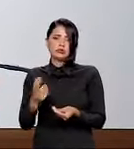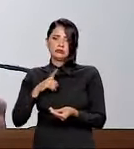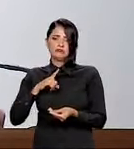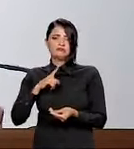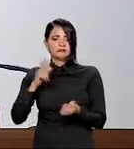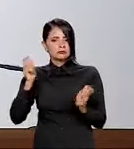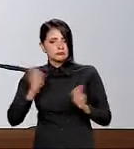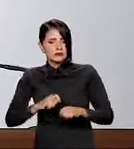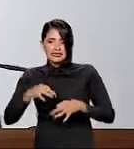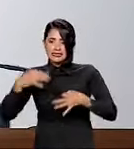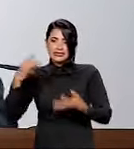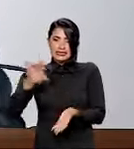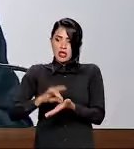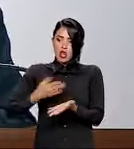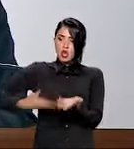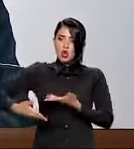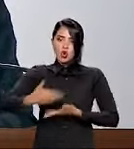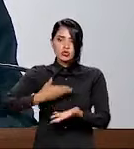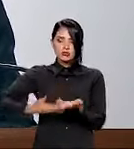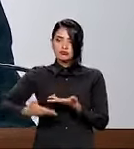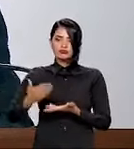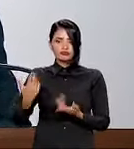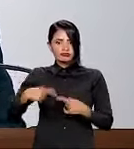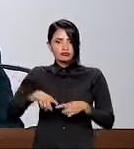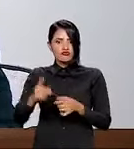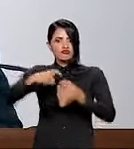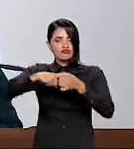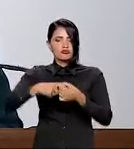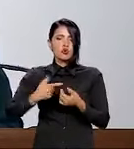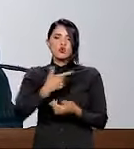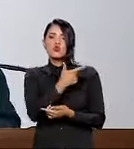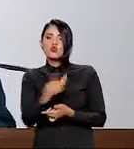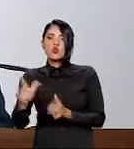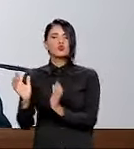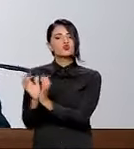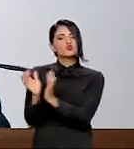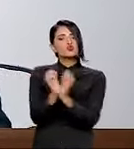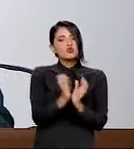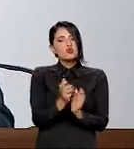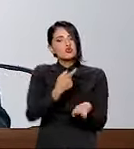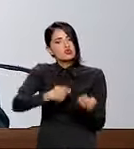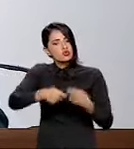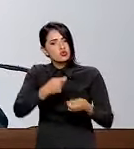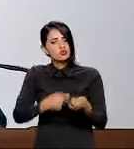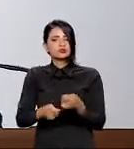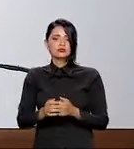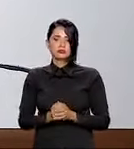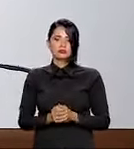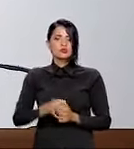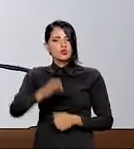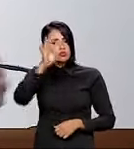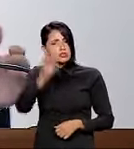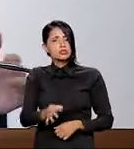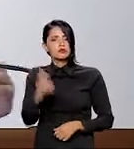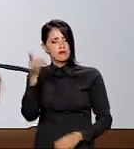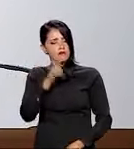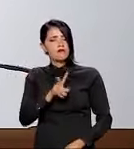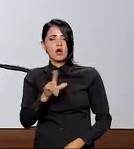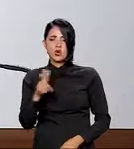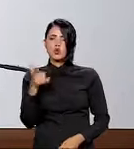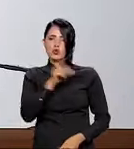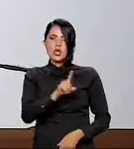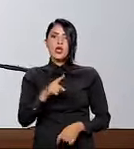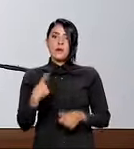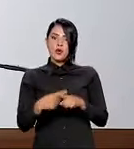orgânica para as nossas relações com outros blocos econômicos. E eu tenho certeza que nós vamos construir, porque o